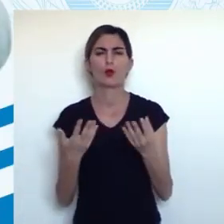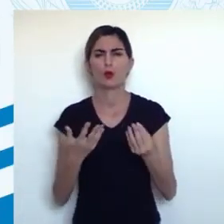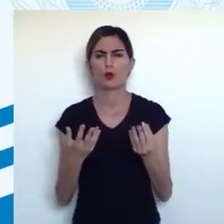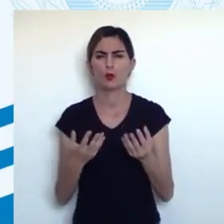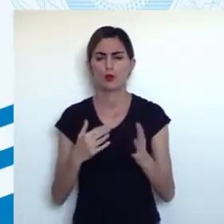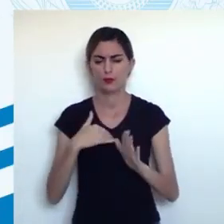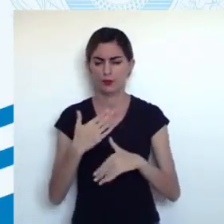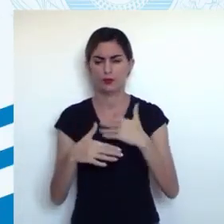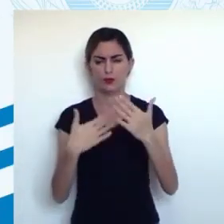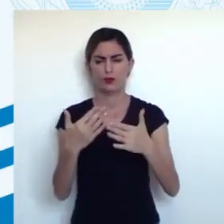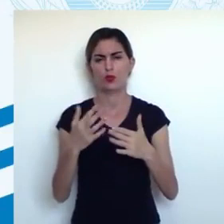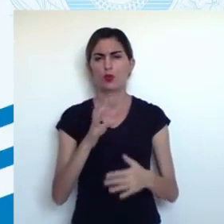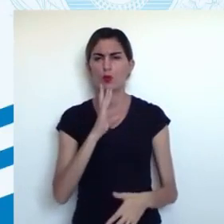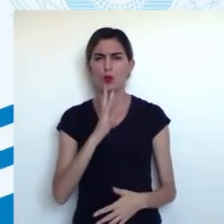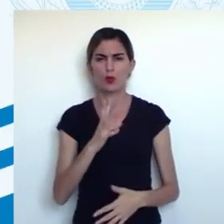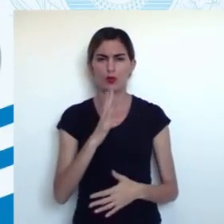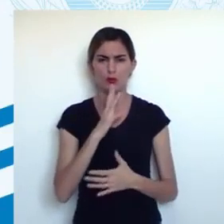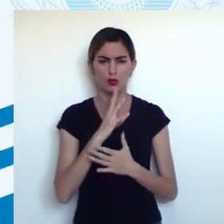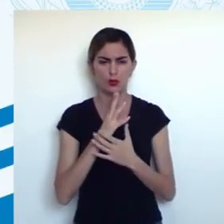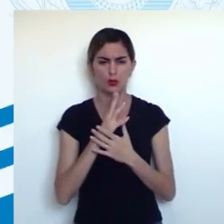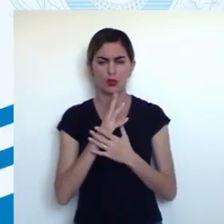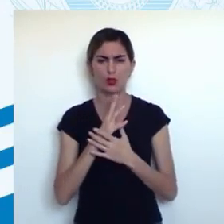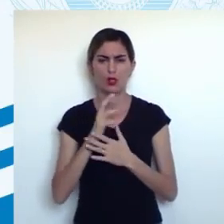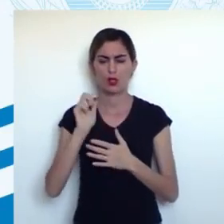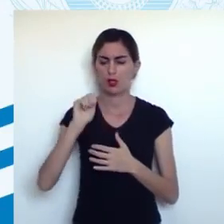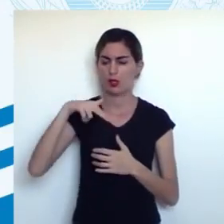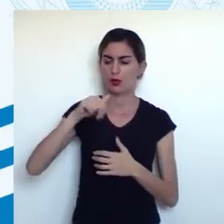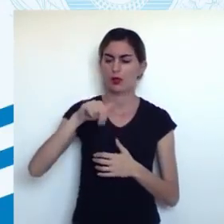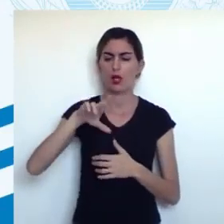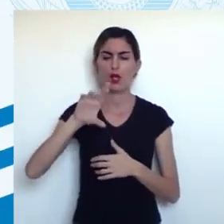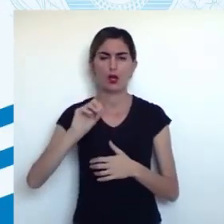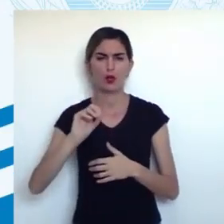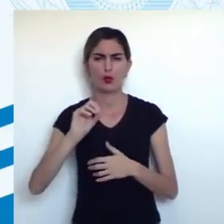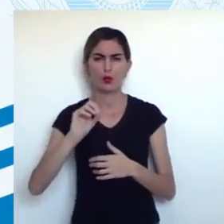o desdobramento conhecido como